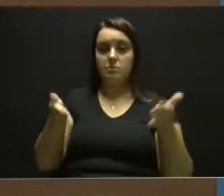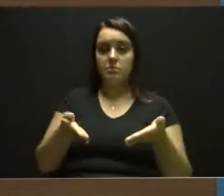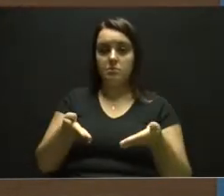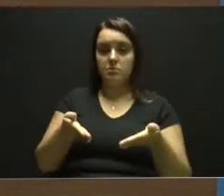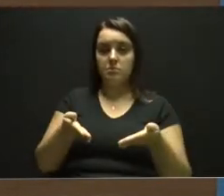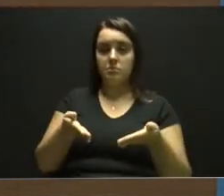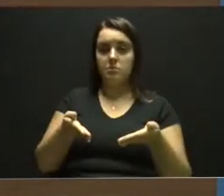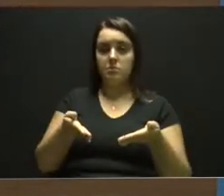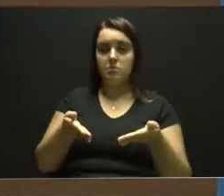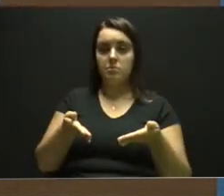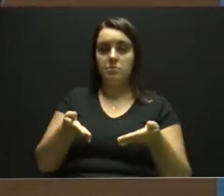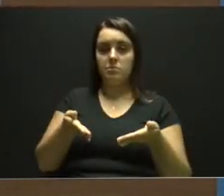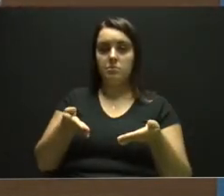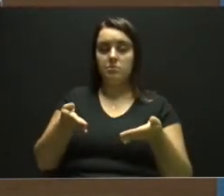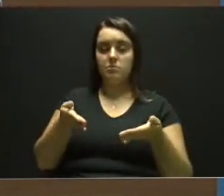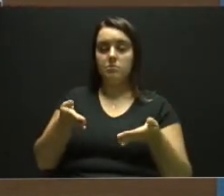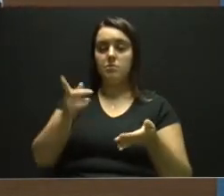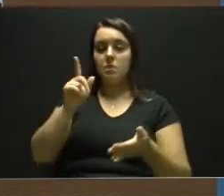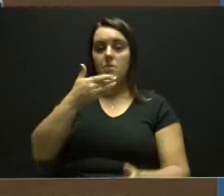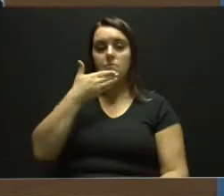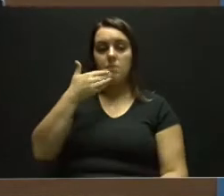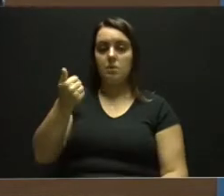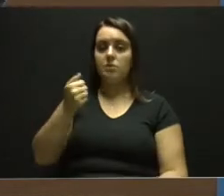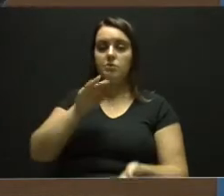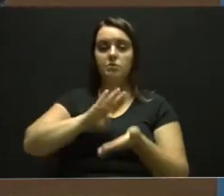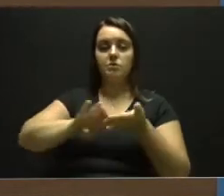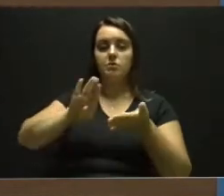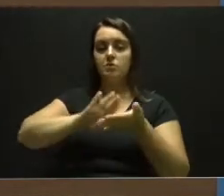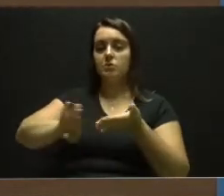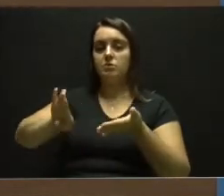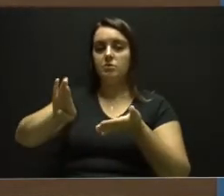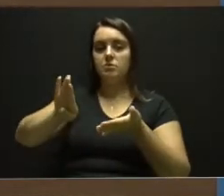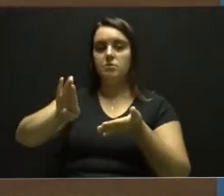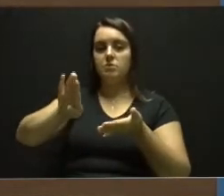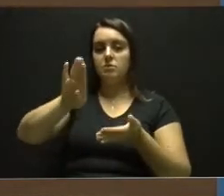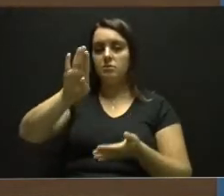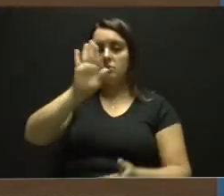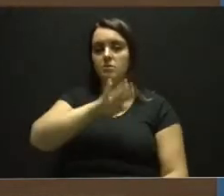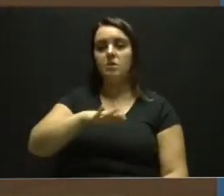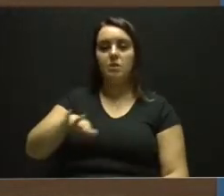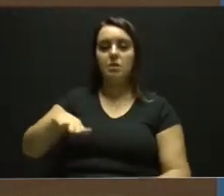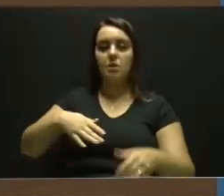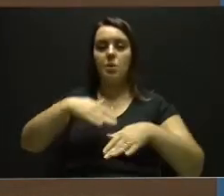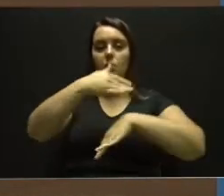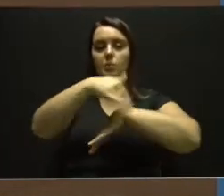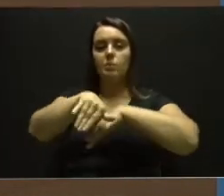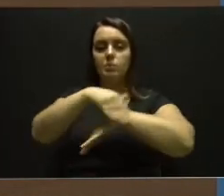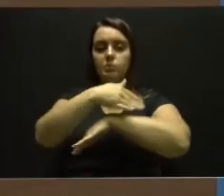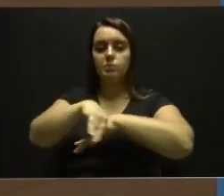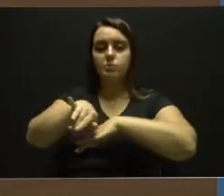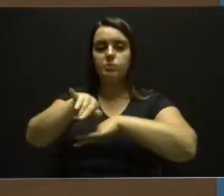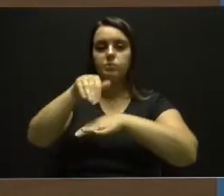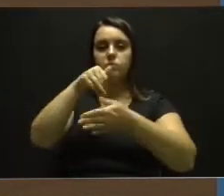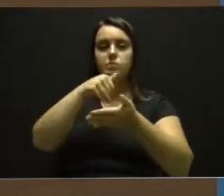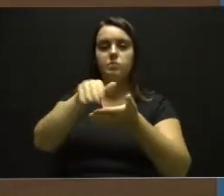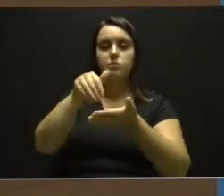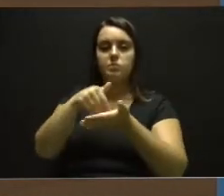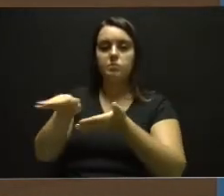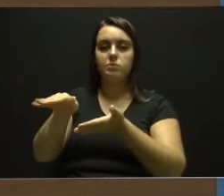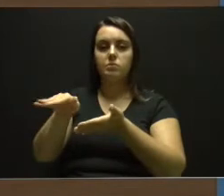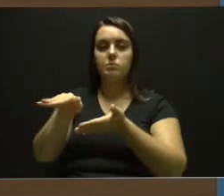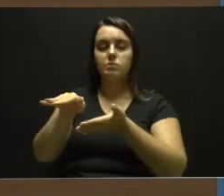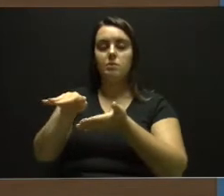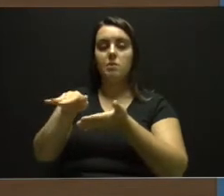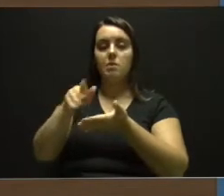carro tirou essa garotada da rua xv tem uma dificuldade para a gente antes da